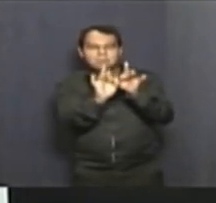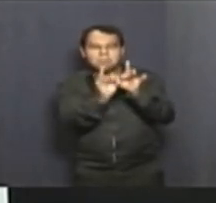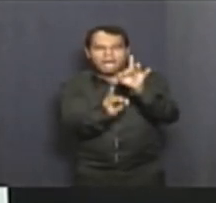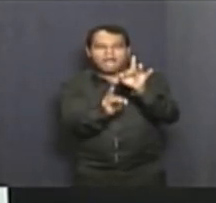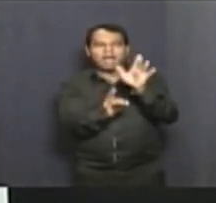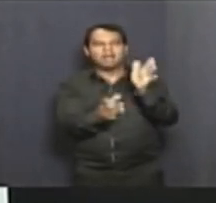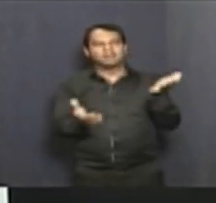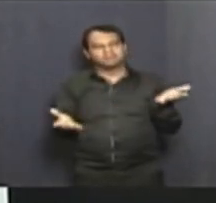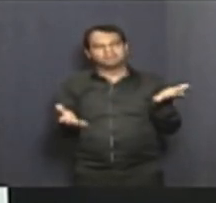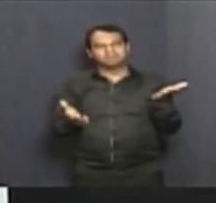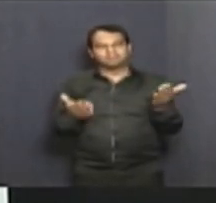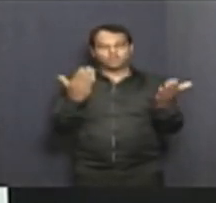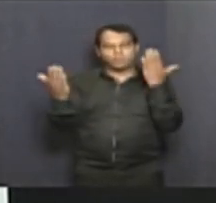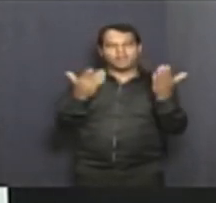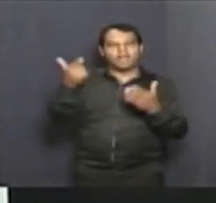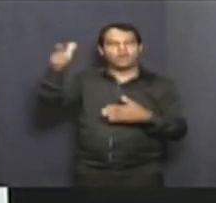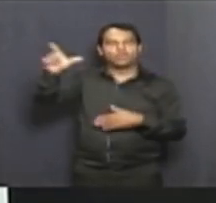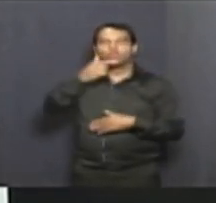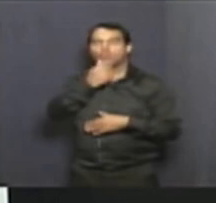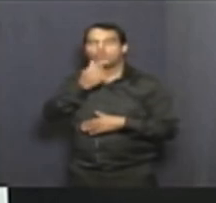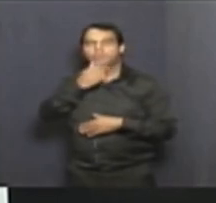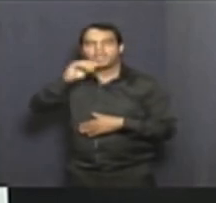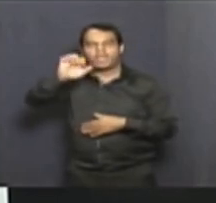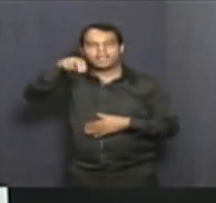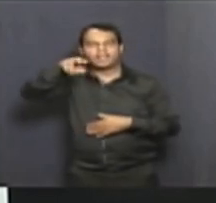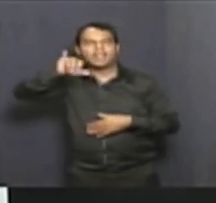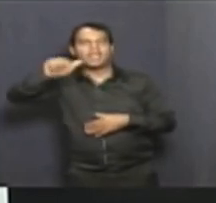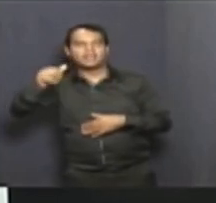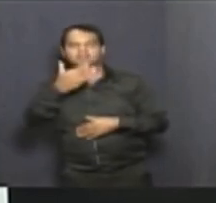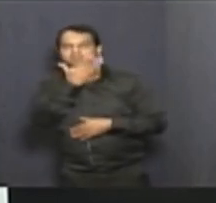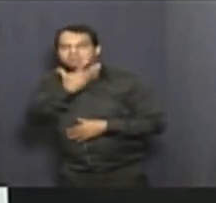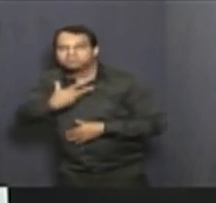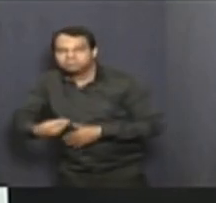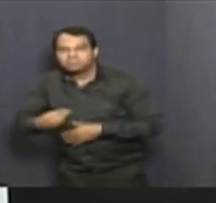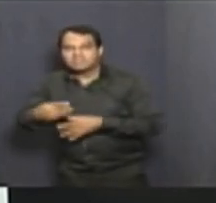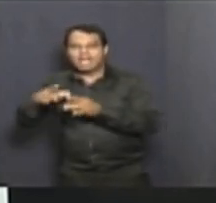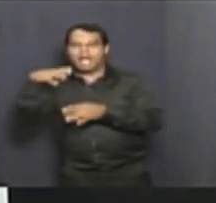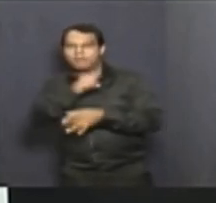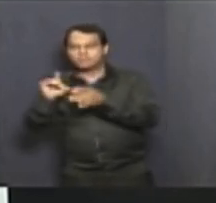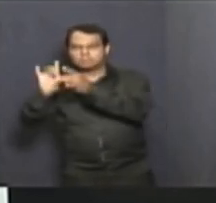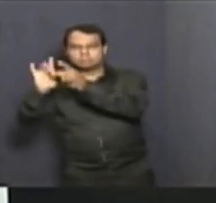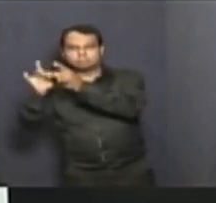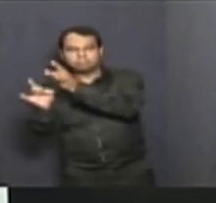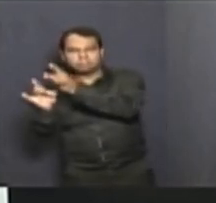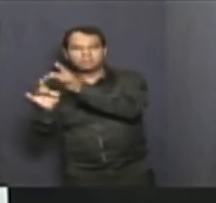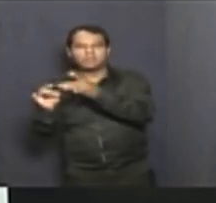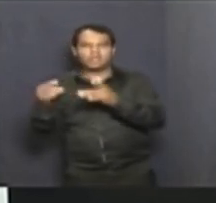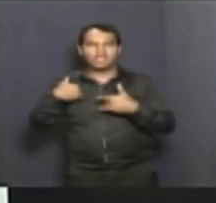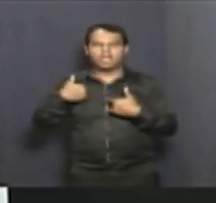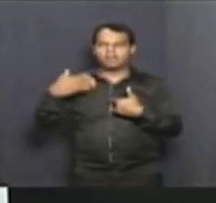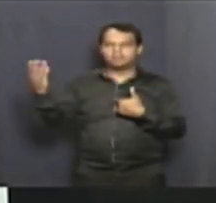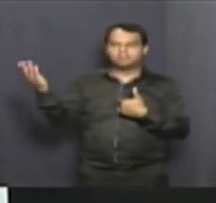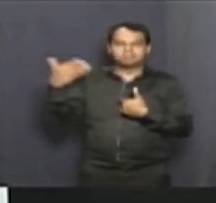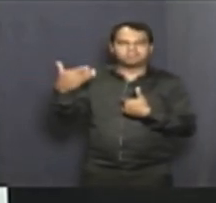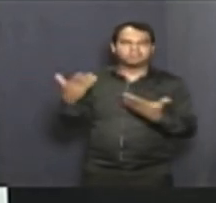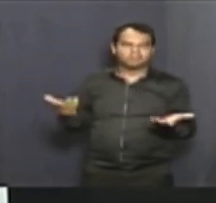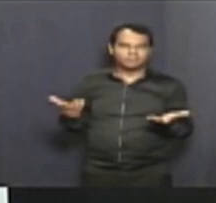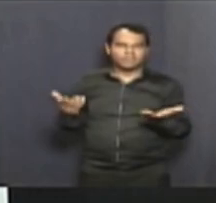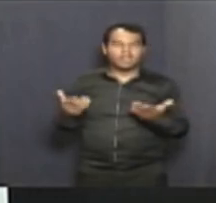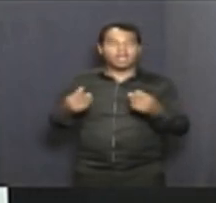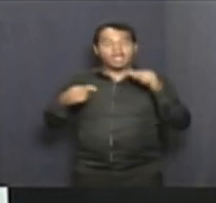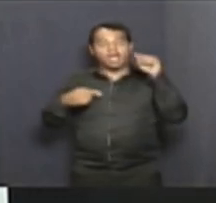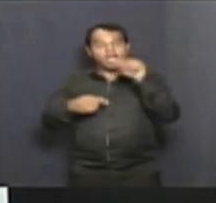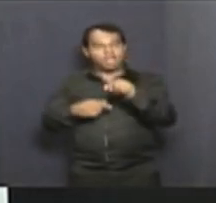rio pardo o advogado há quase 30 anos o especialista em direito público e direito empresarial pela fundação